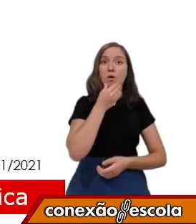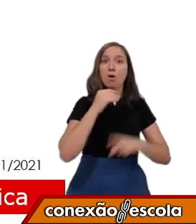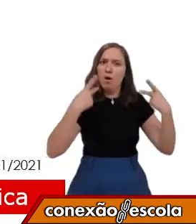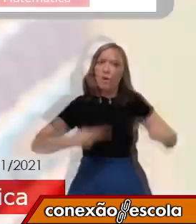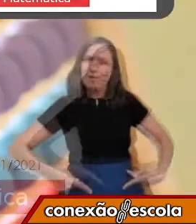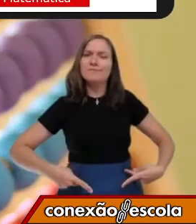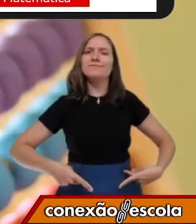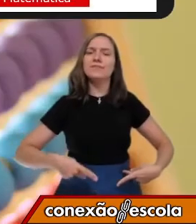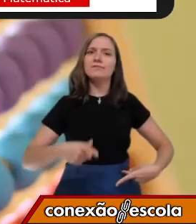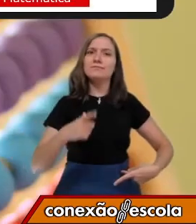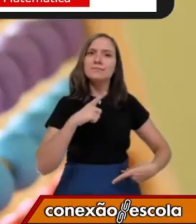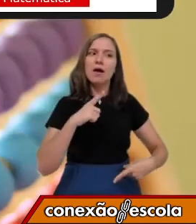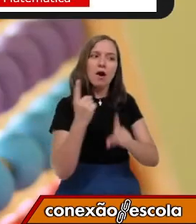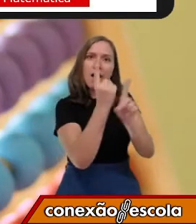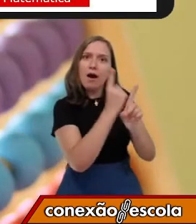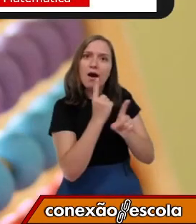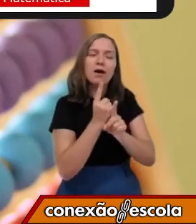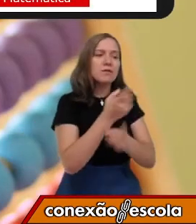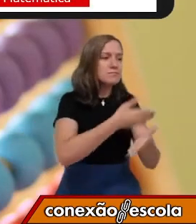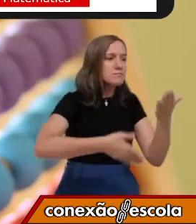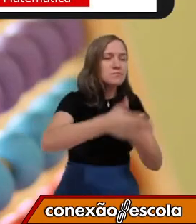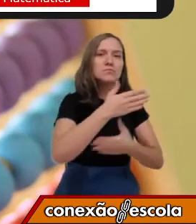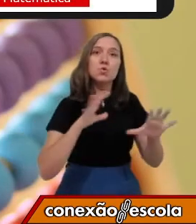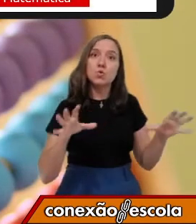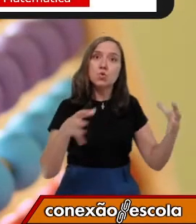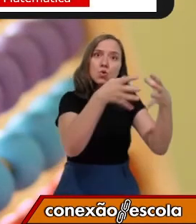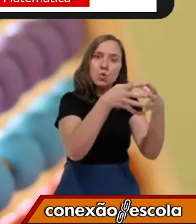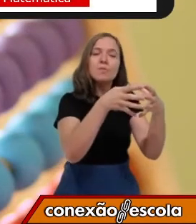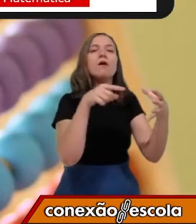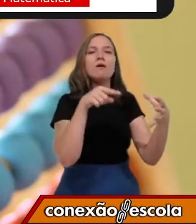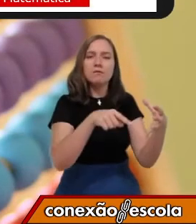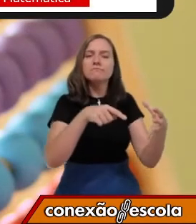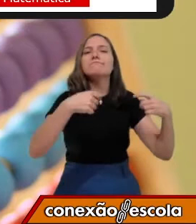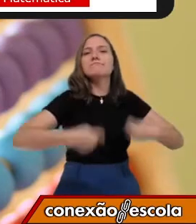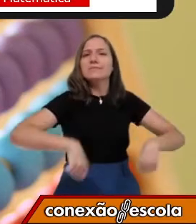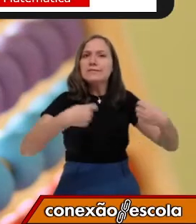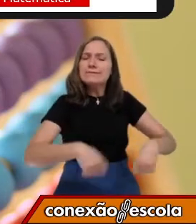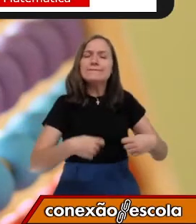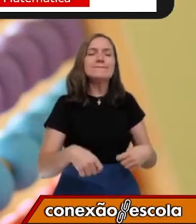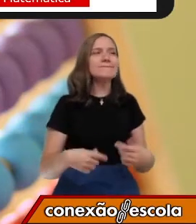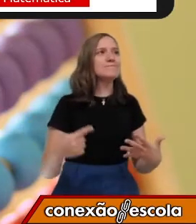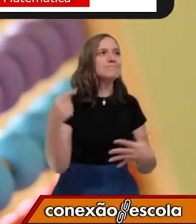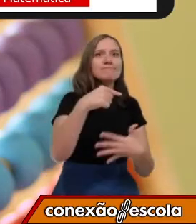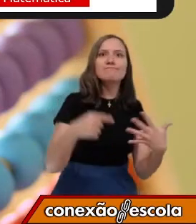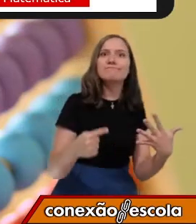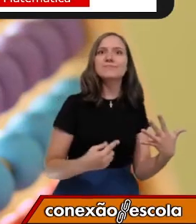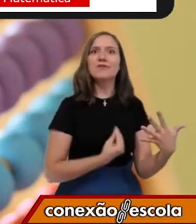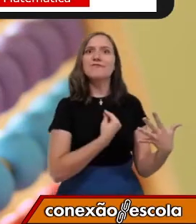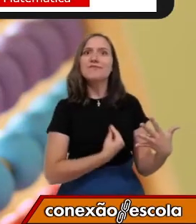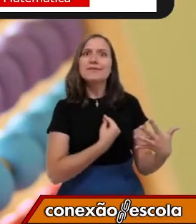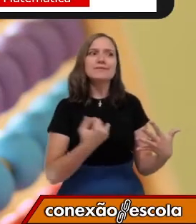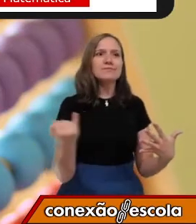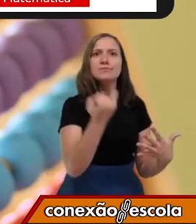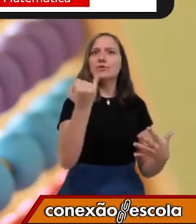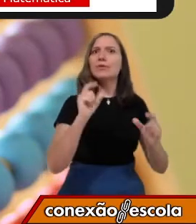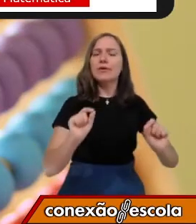e começa a viver em conjunto com outras pessoas, esse homem começa a ter necessidades de vida. Um